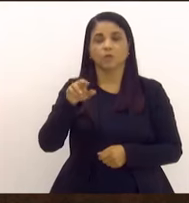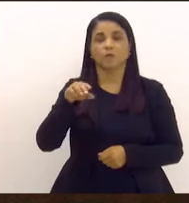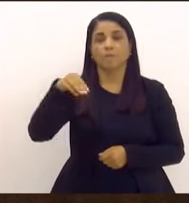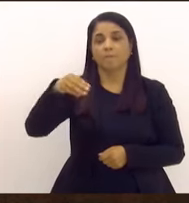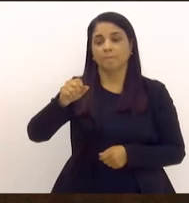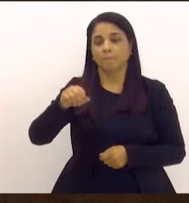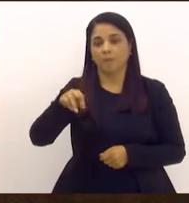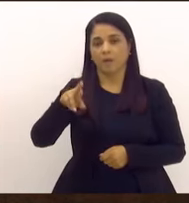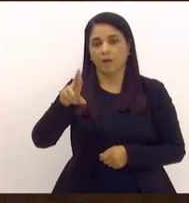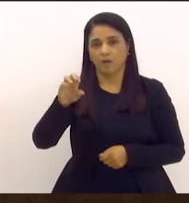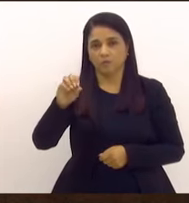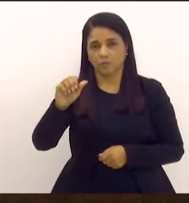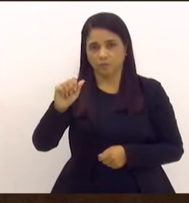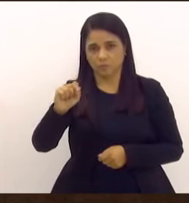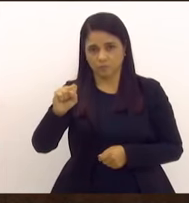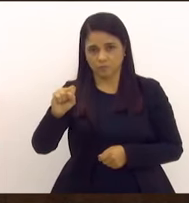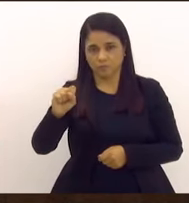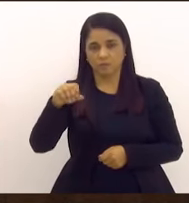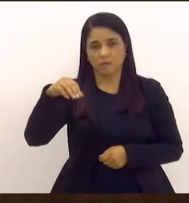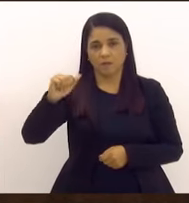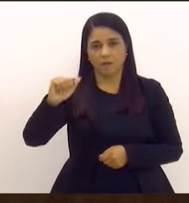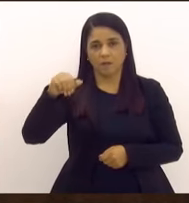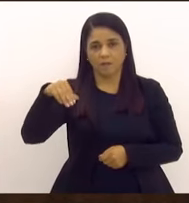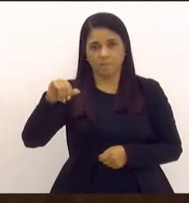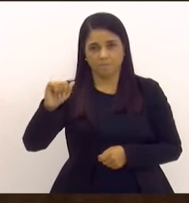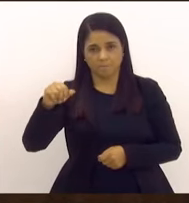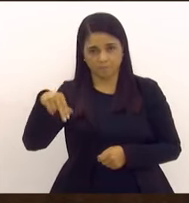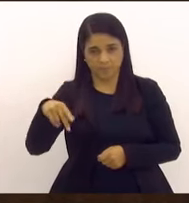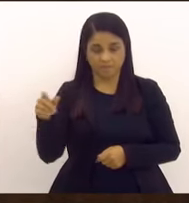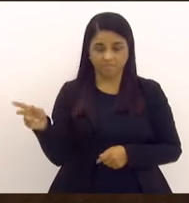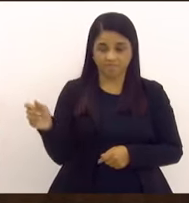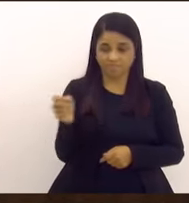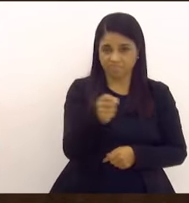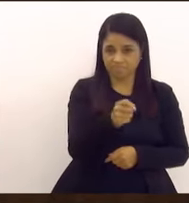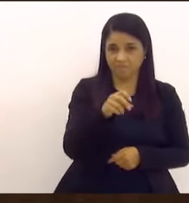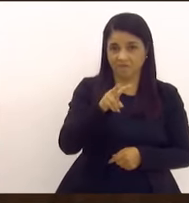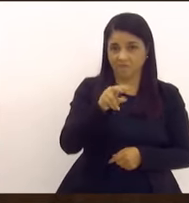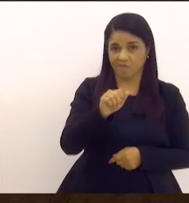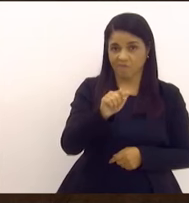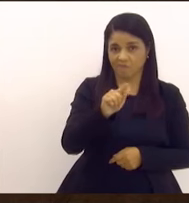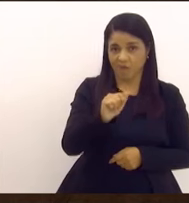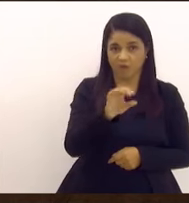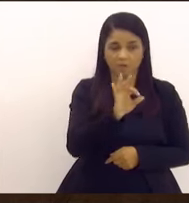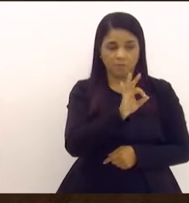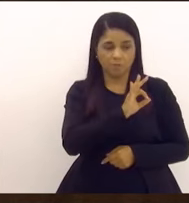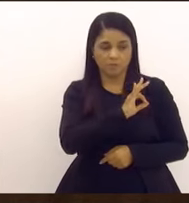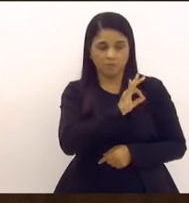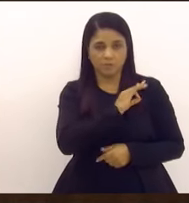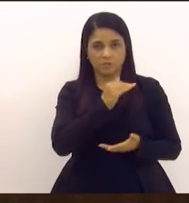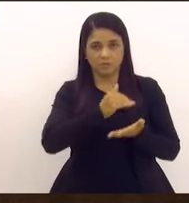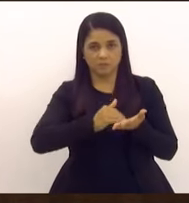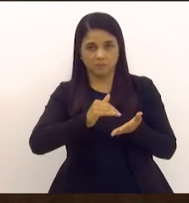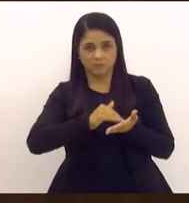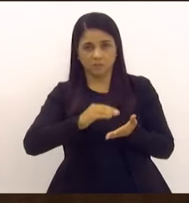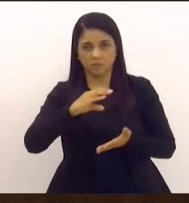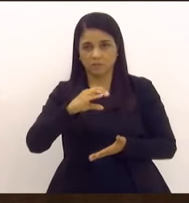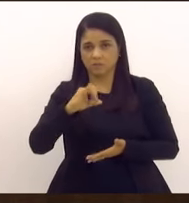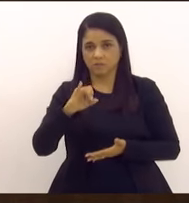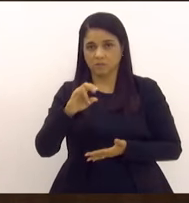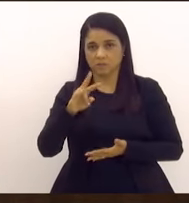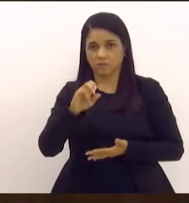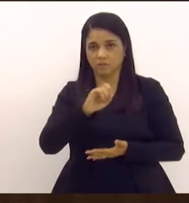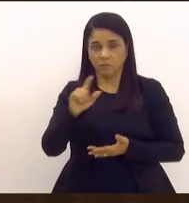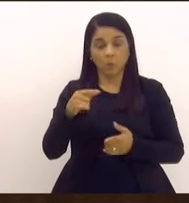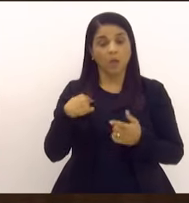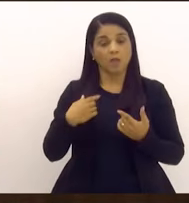pretenso candidato à vaga. Até a oposição concorda que é uma pessoa